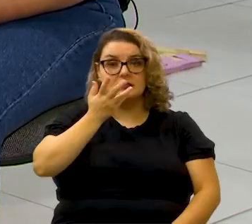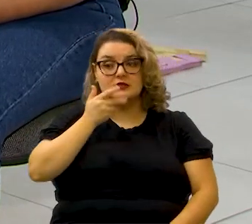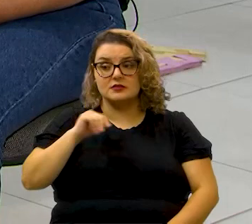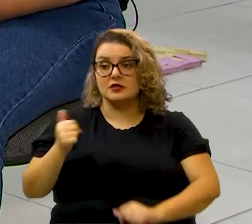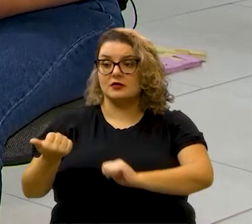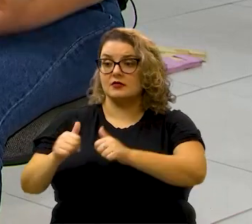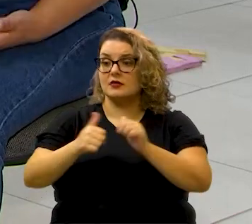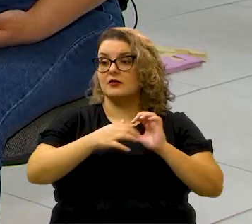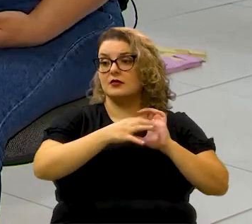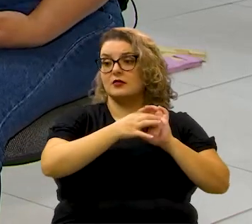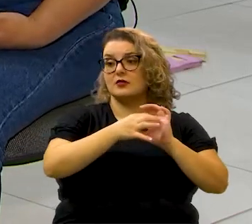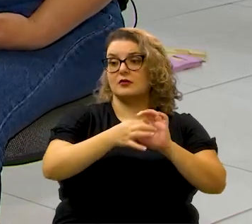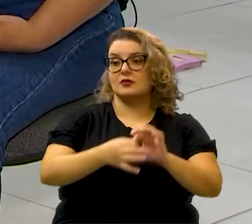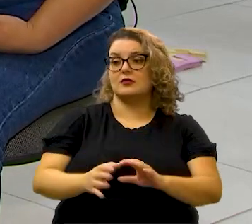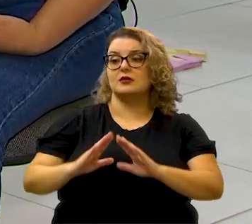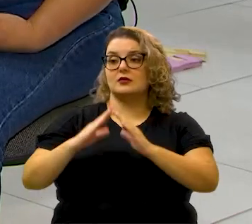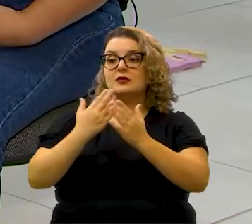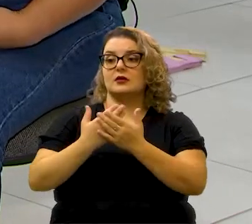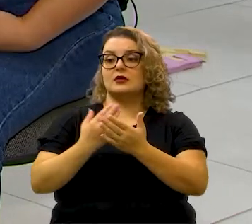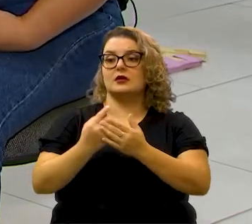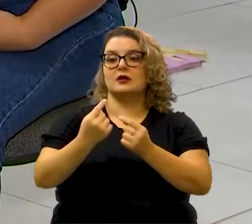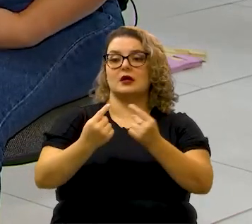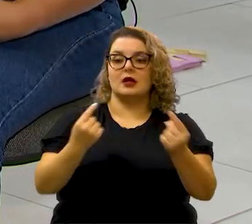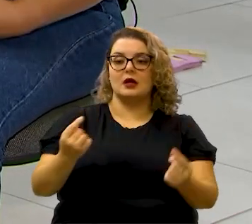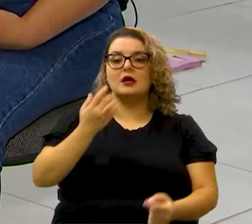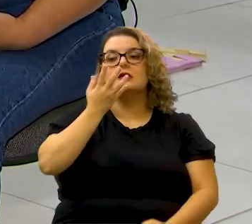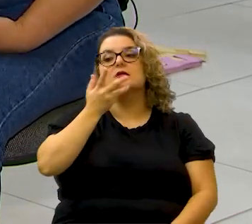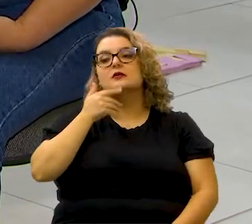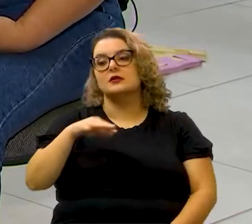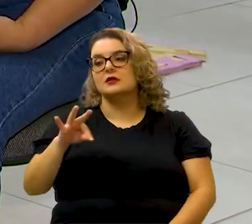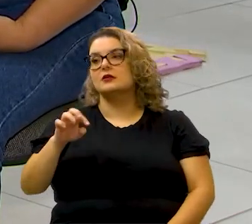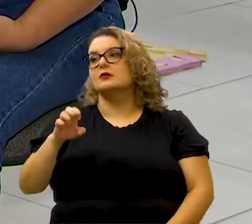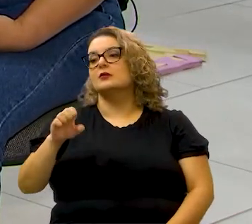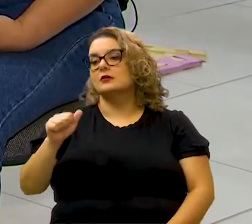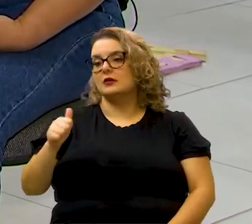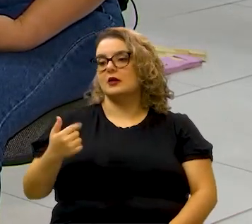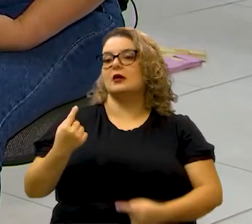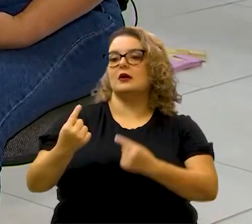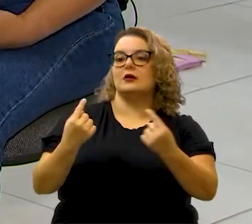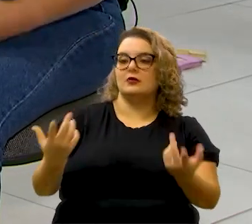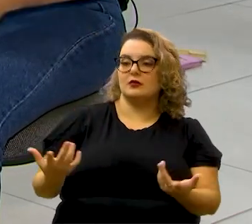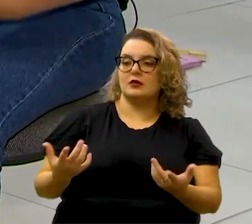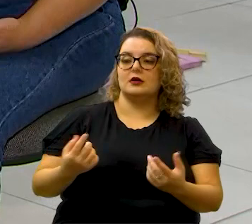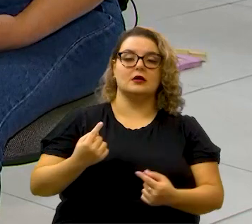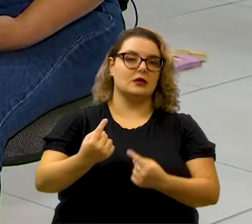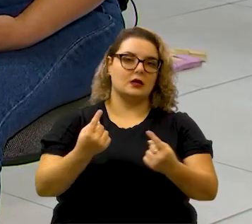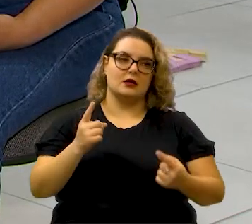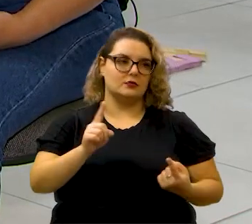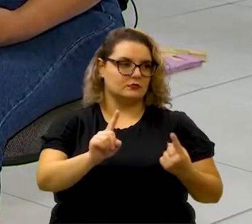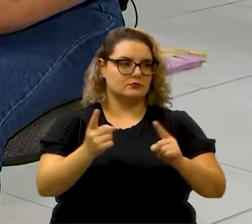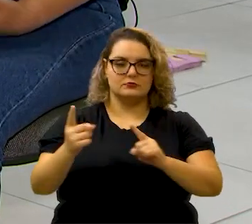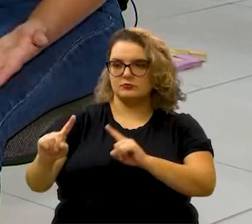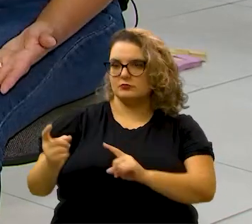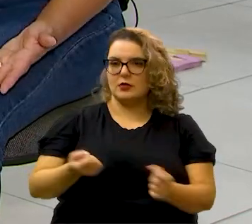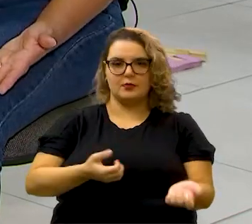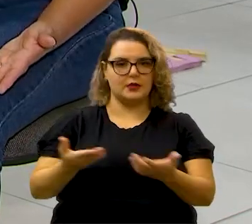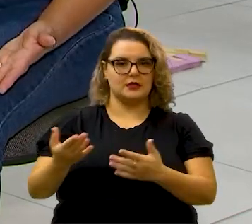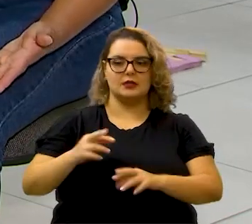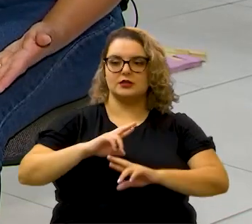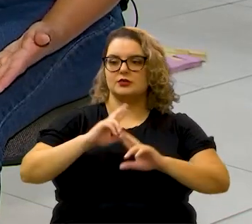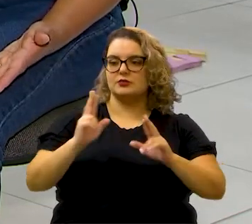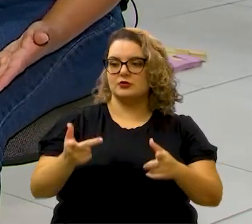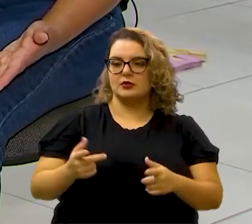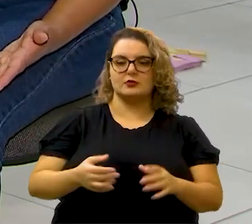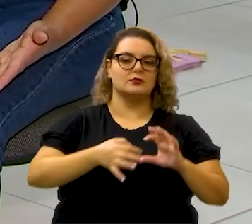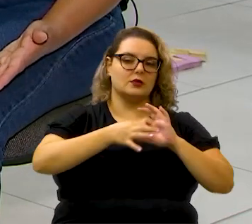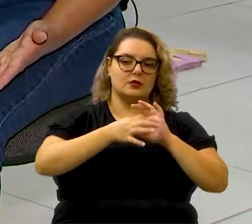quem é essa criança, vai fazendo a avaliação dela no contexto da escola, porque cada criança com TEA é uma, e cada uma vai se apresentar de diferentes maneiras